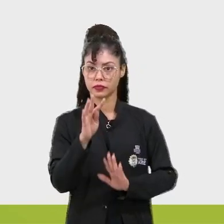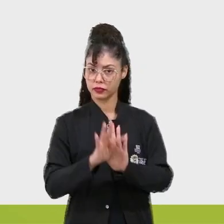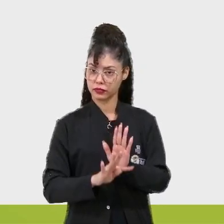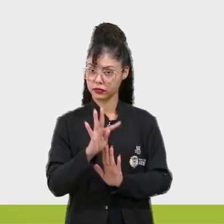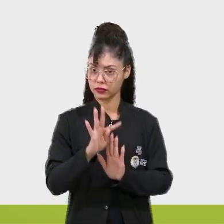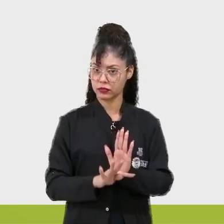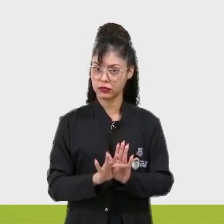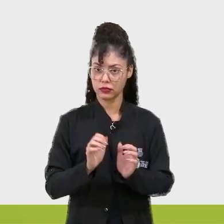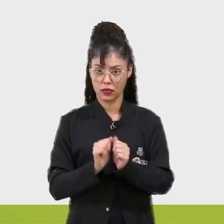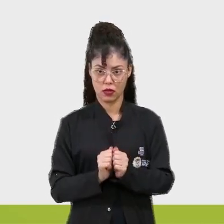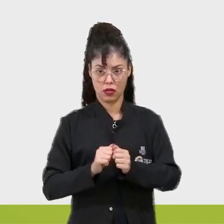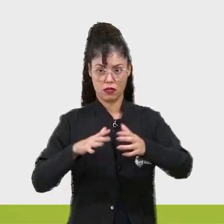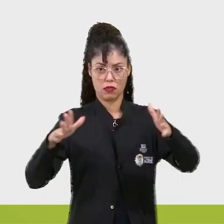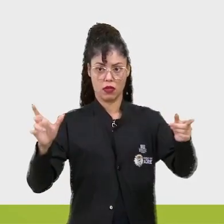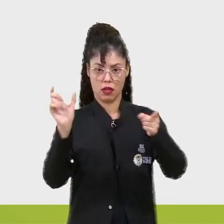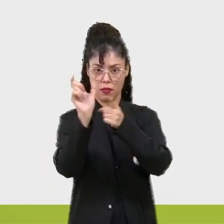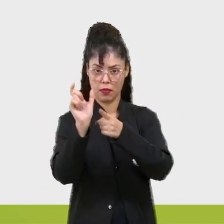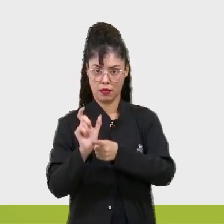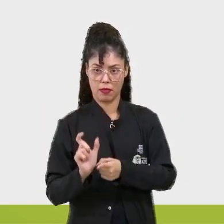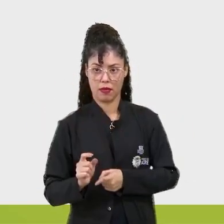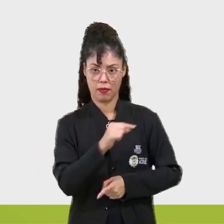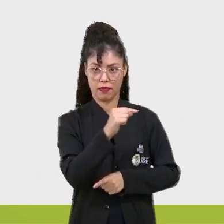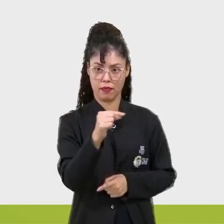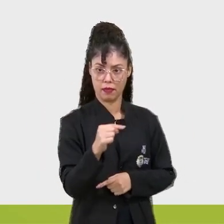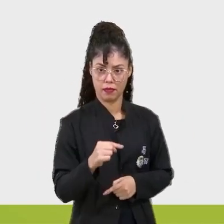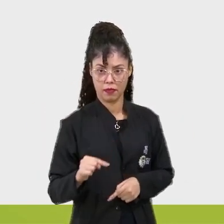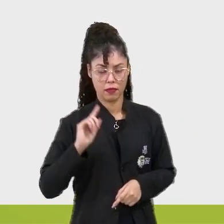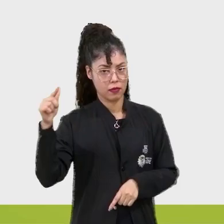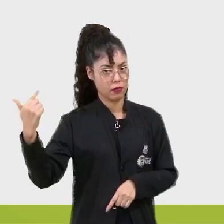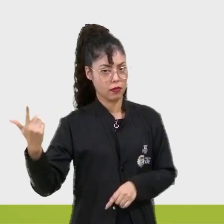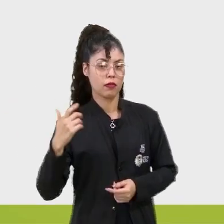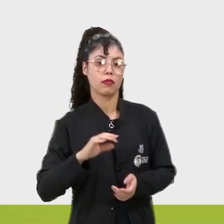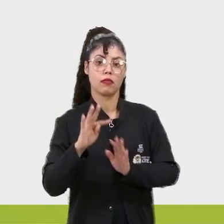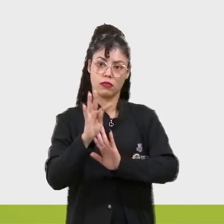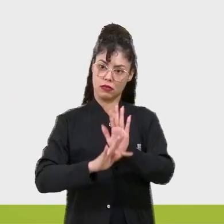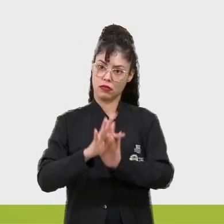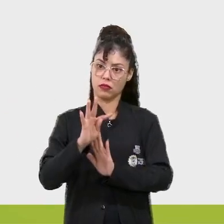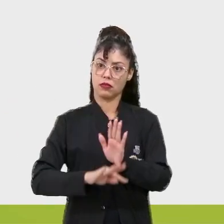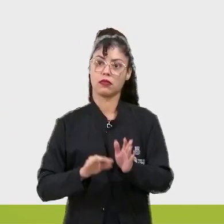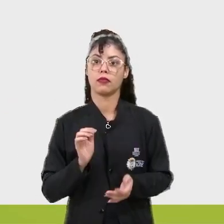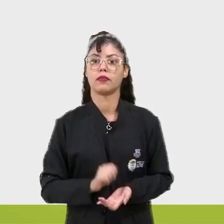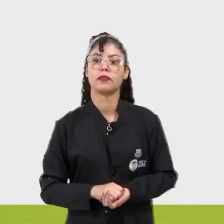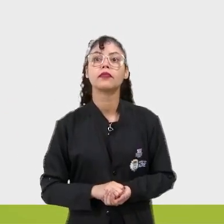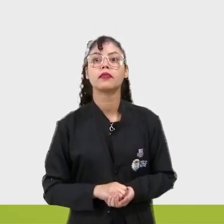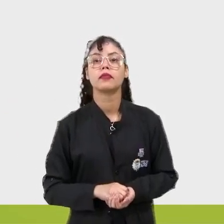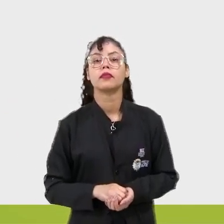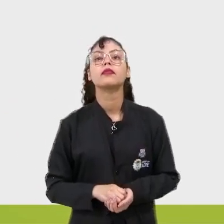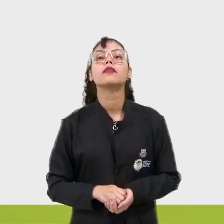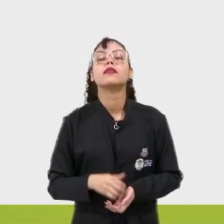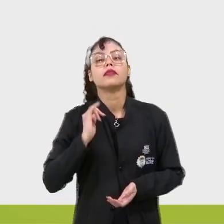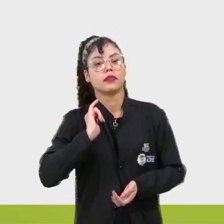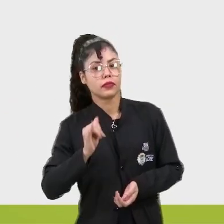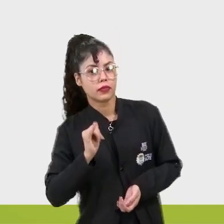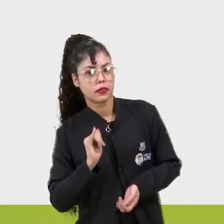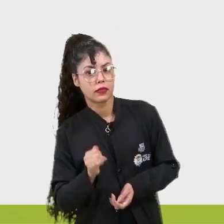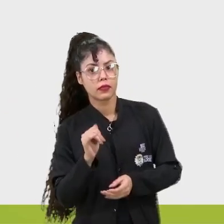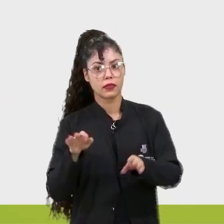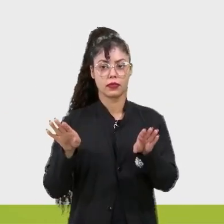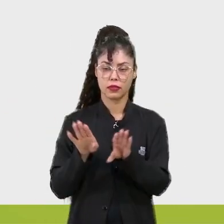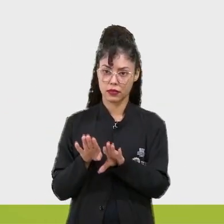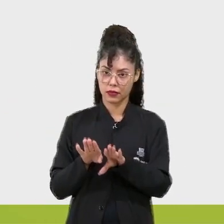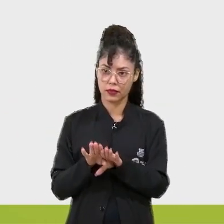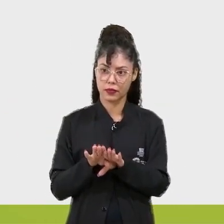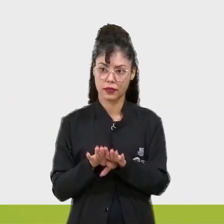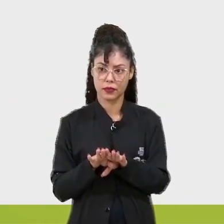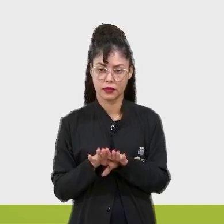composto por aglomerado de palavras ou traços constantes de outros tipos textuais, ou seja, tem partes ali narrativas, ou até mesmo